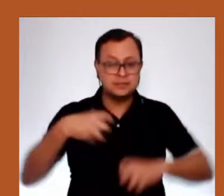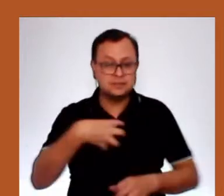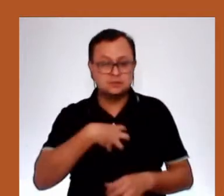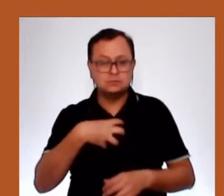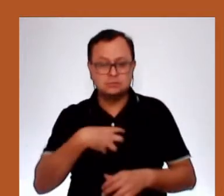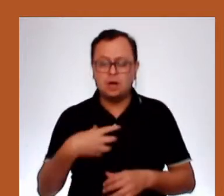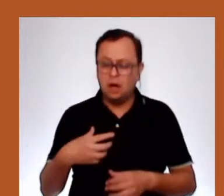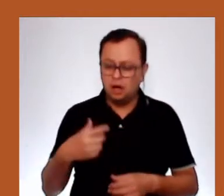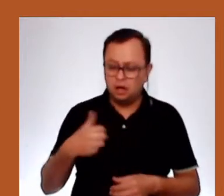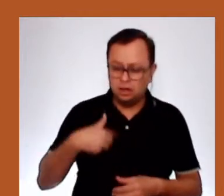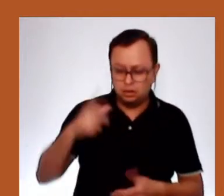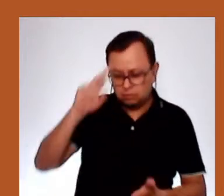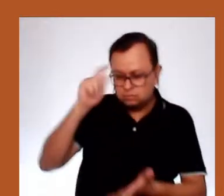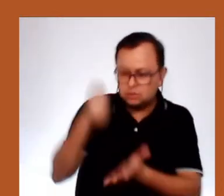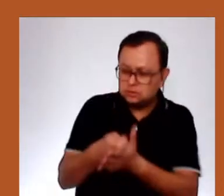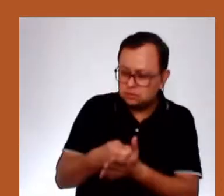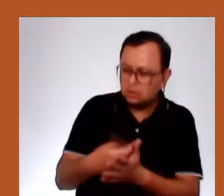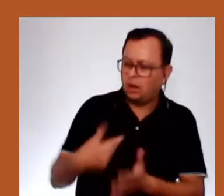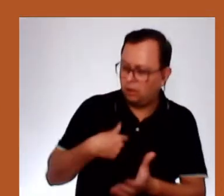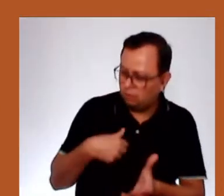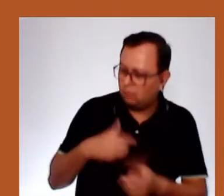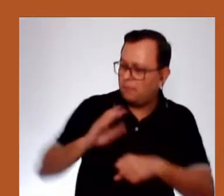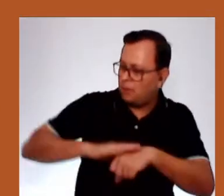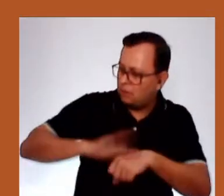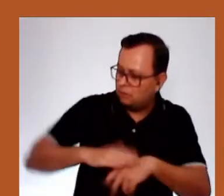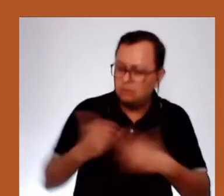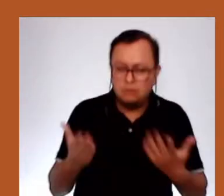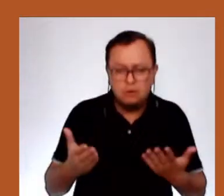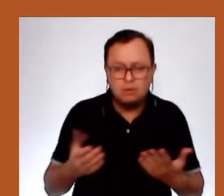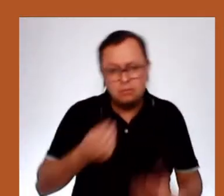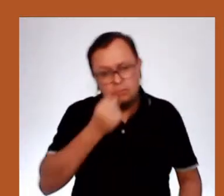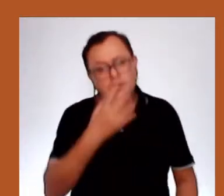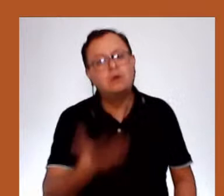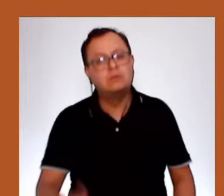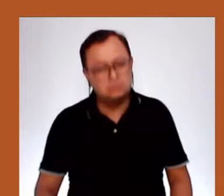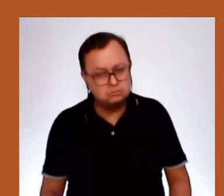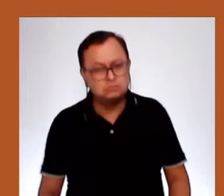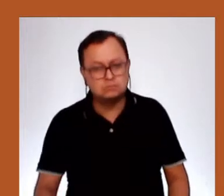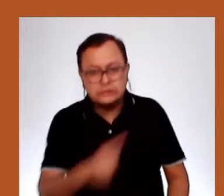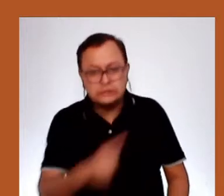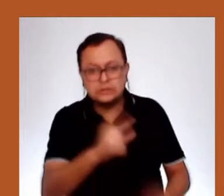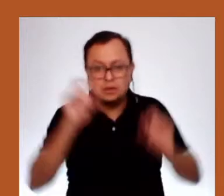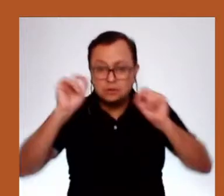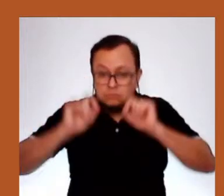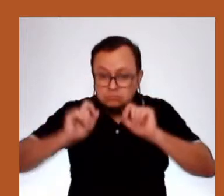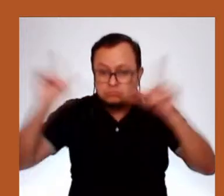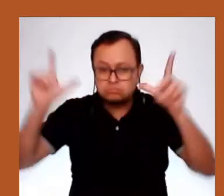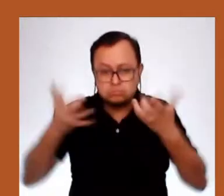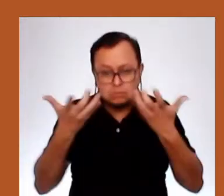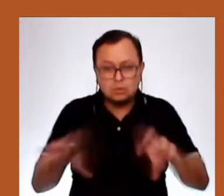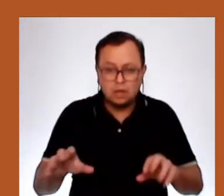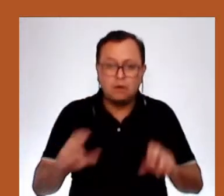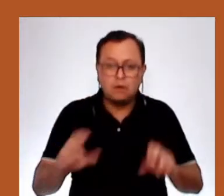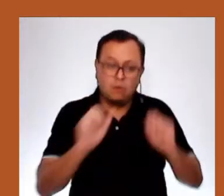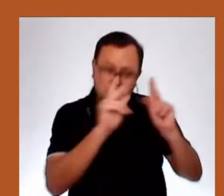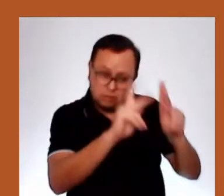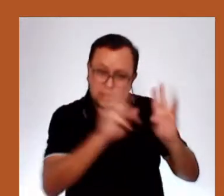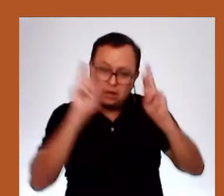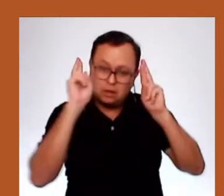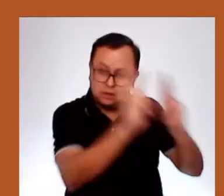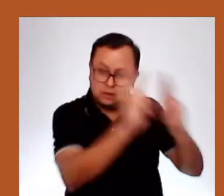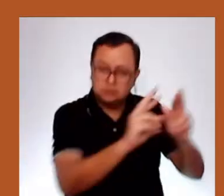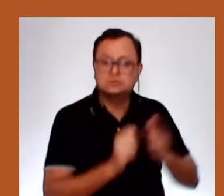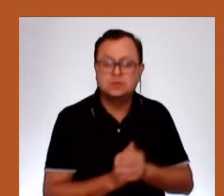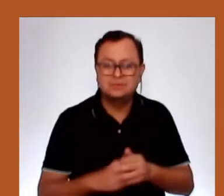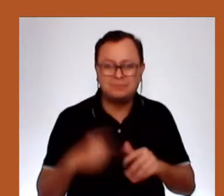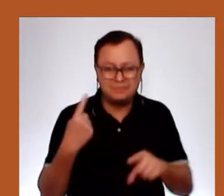única escolha dela poderia ser só essa mesmo, né? De exatamente. Querer abrir os olhos, né? É difícil, eu acho que para a gente que quando cuida,